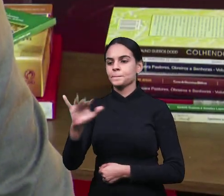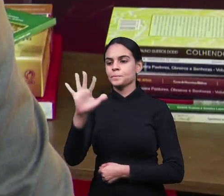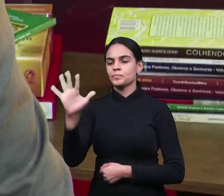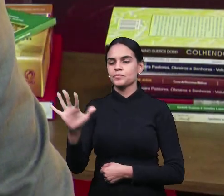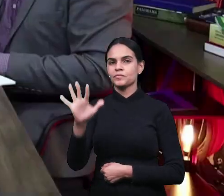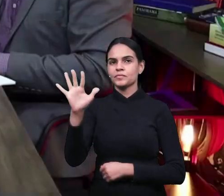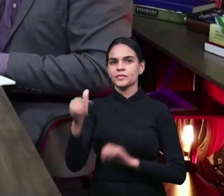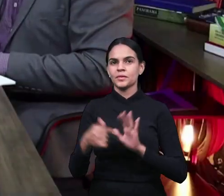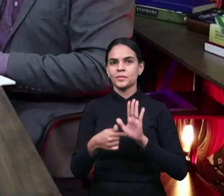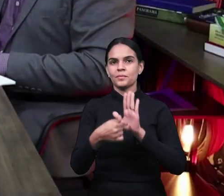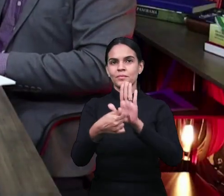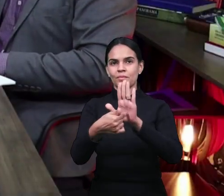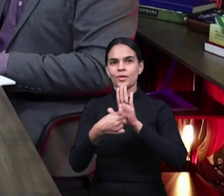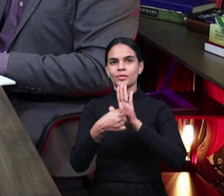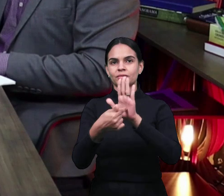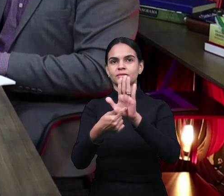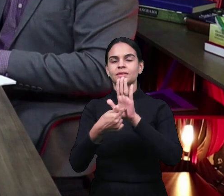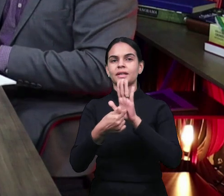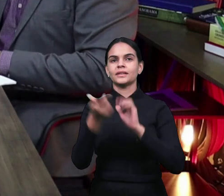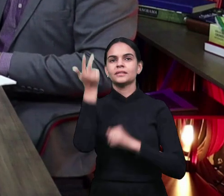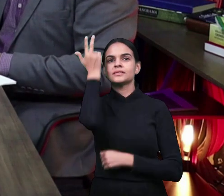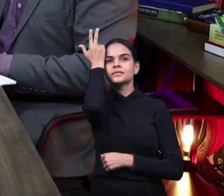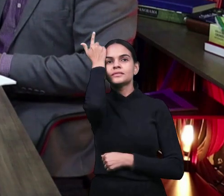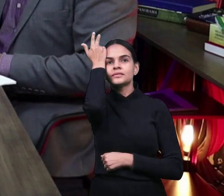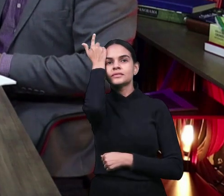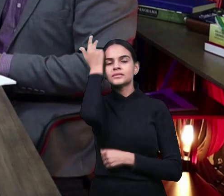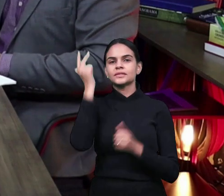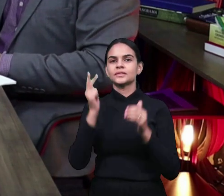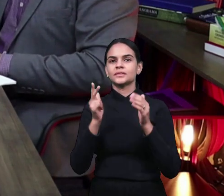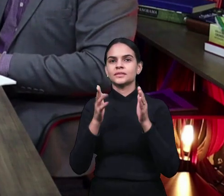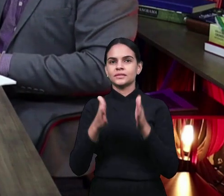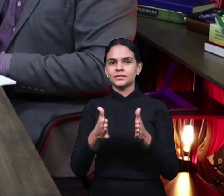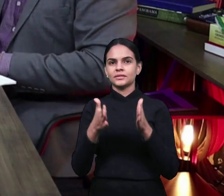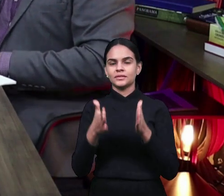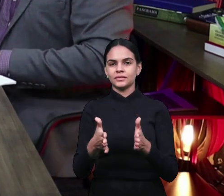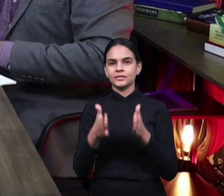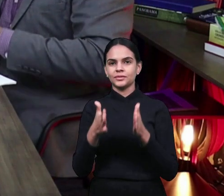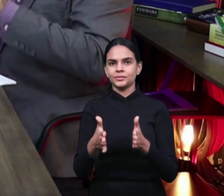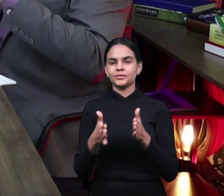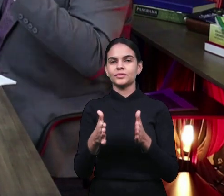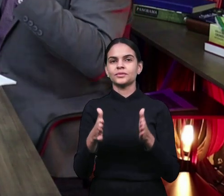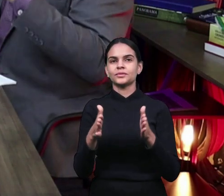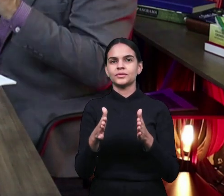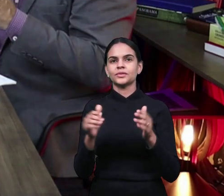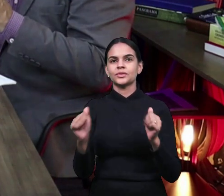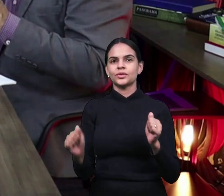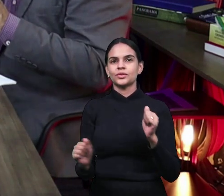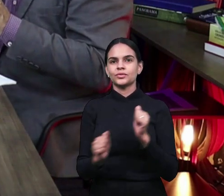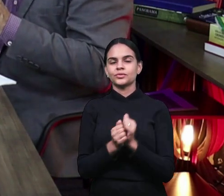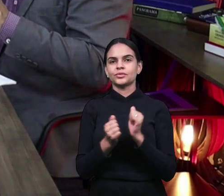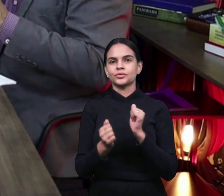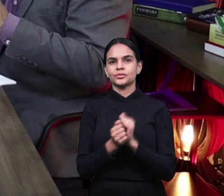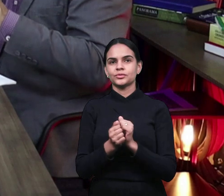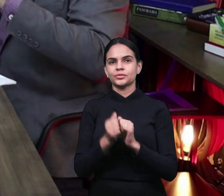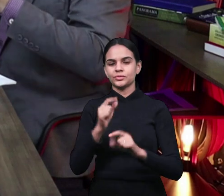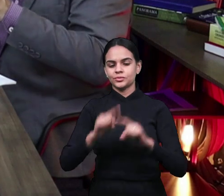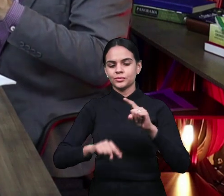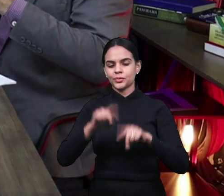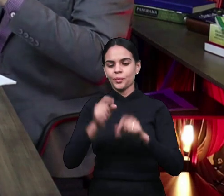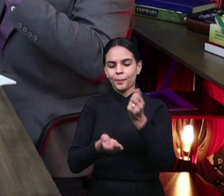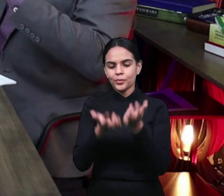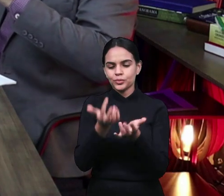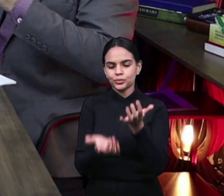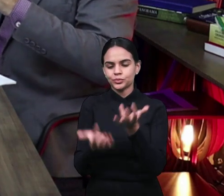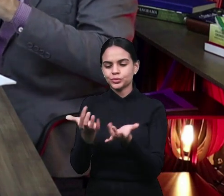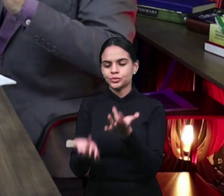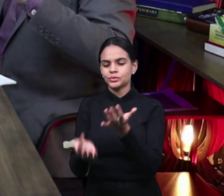ali com a lenha que seria usada no sacrifício. Você vê os moços ali, a gente pode até imaginar a cena,